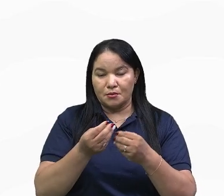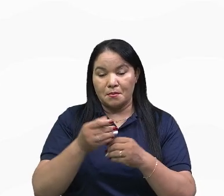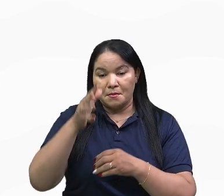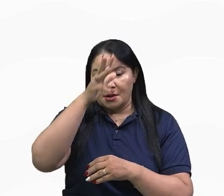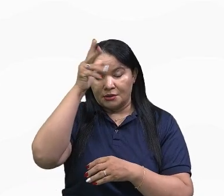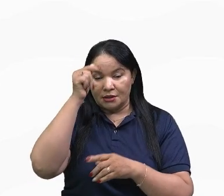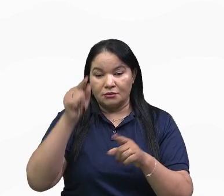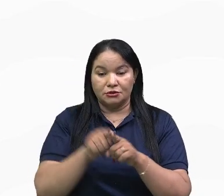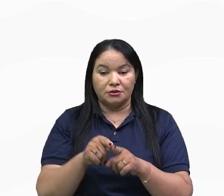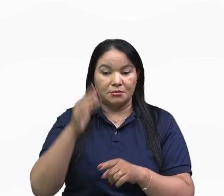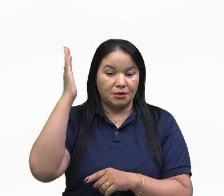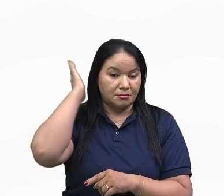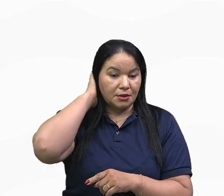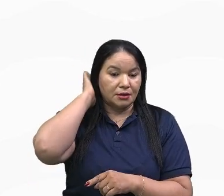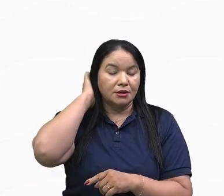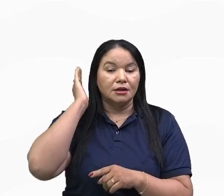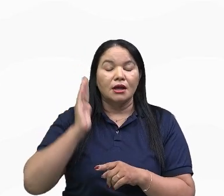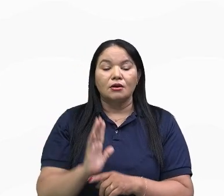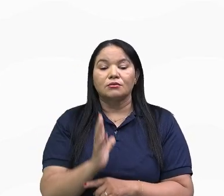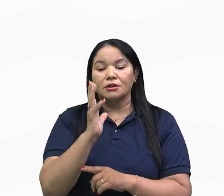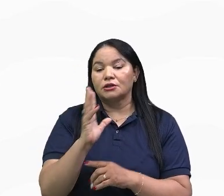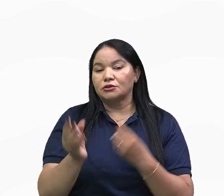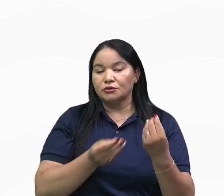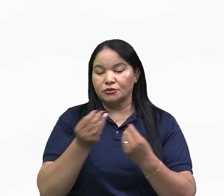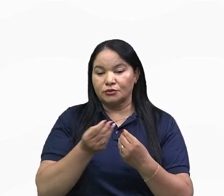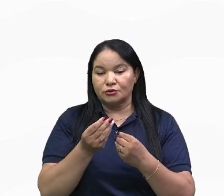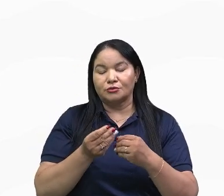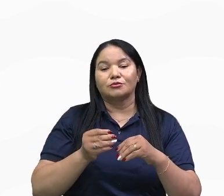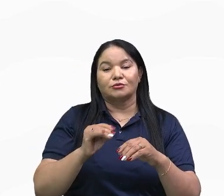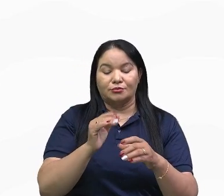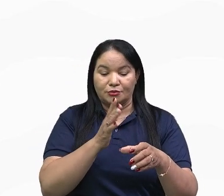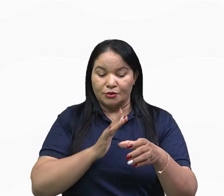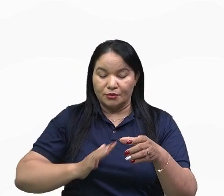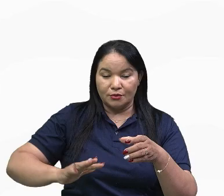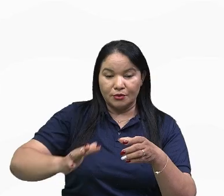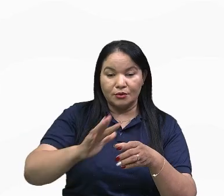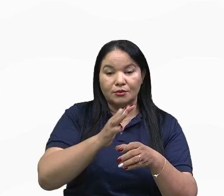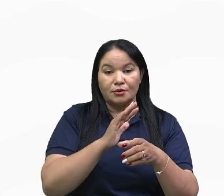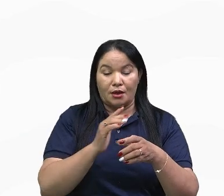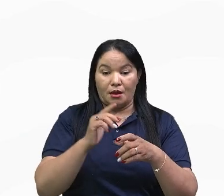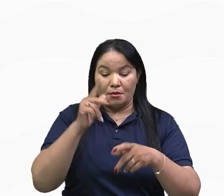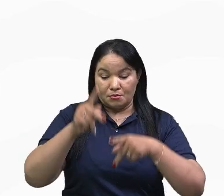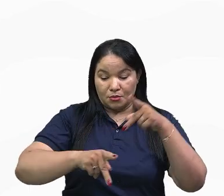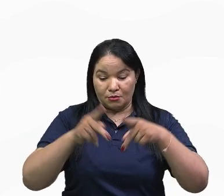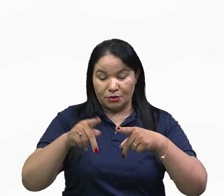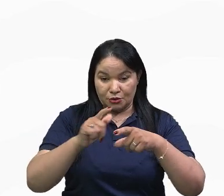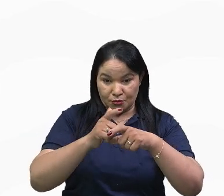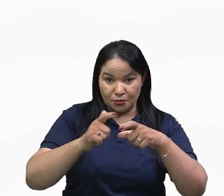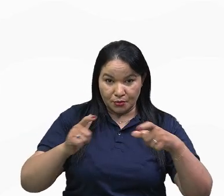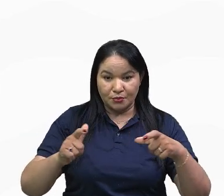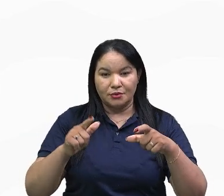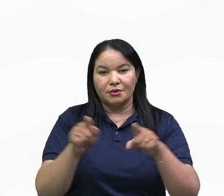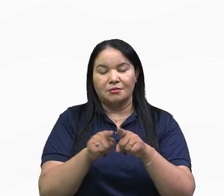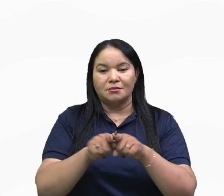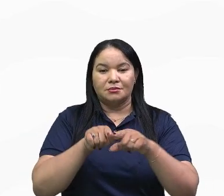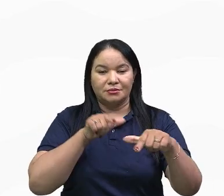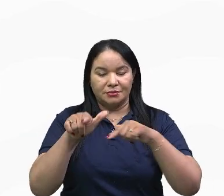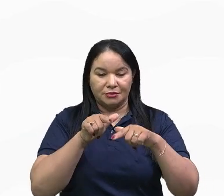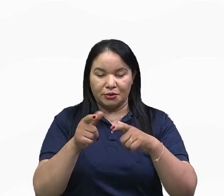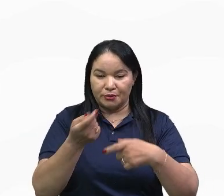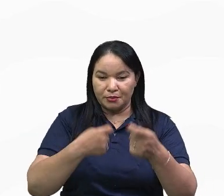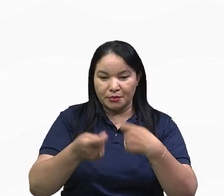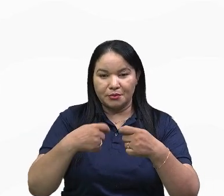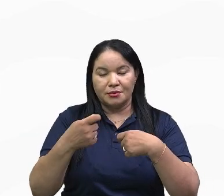Belém, muitas vezes funcionam como ilhas realmente de uma alta concentração populacional e atividades econômicas com